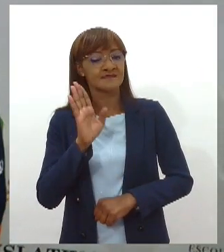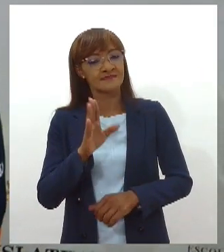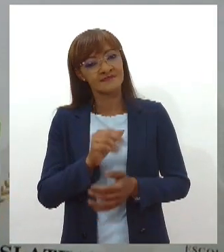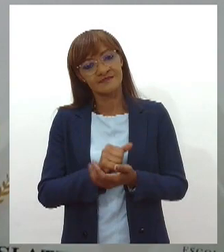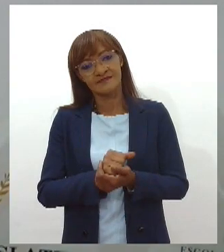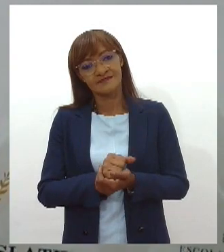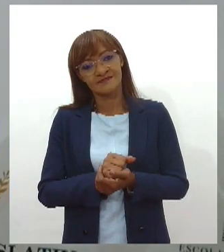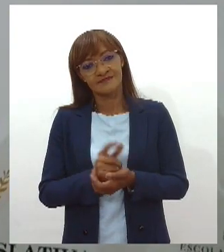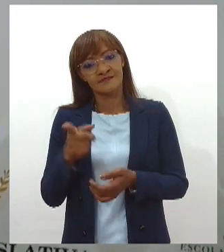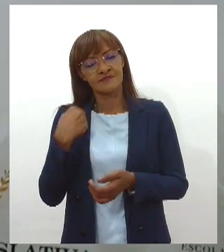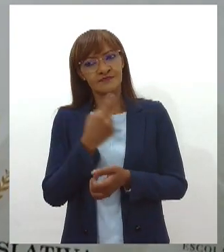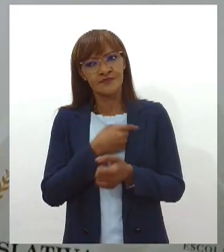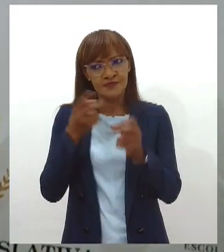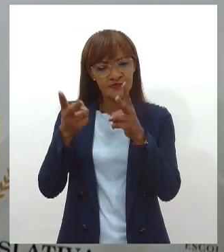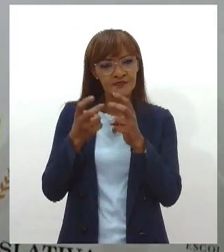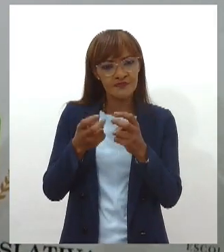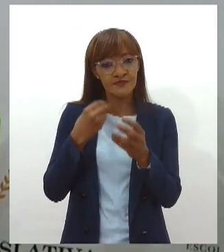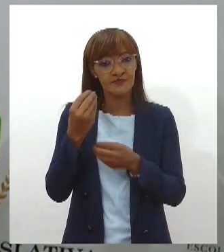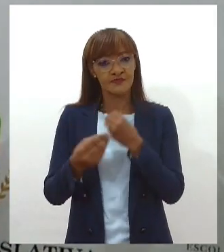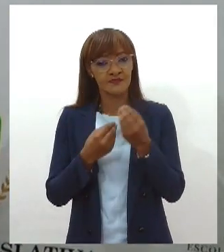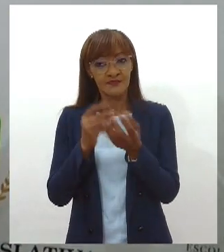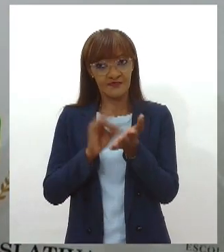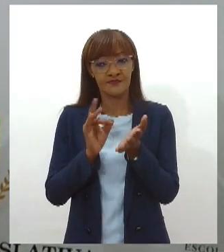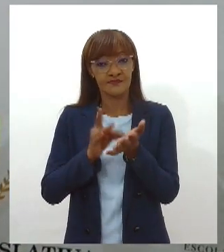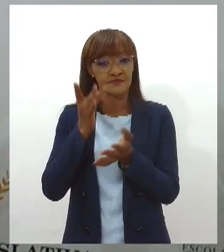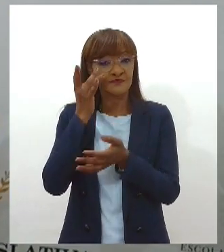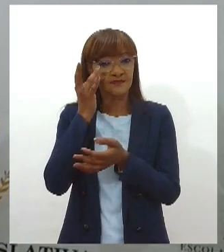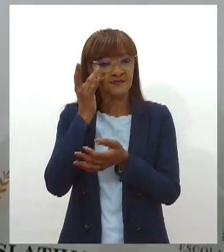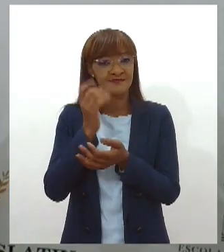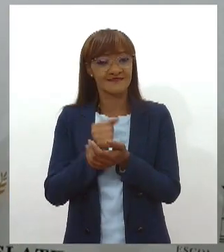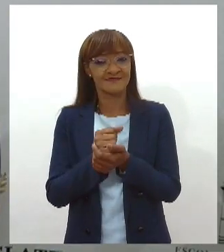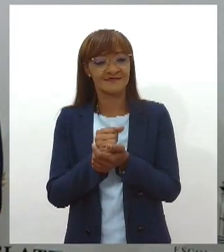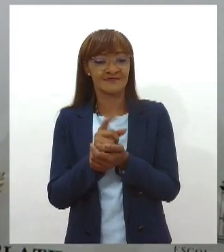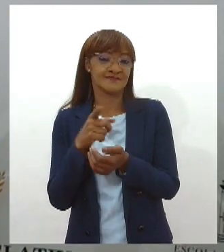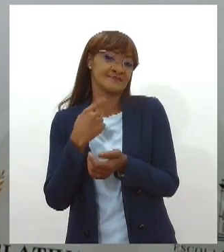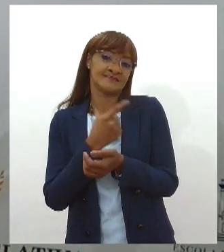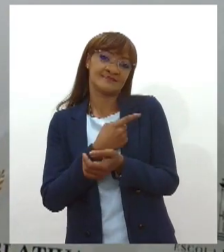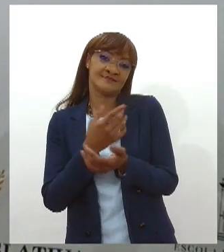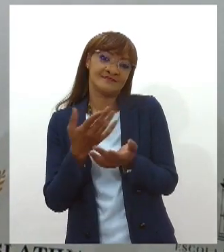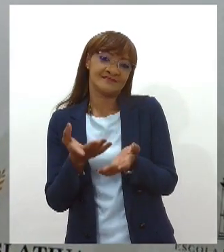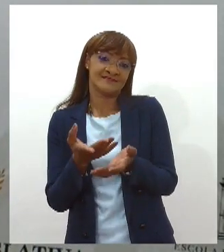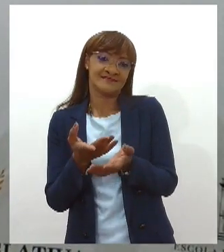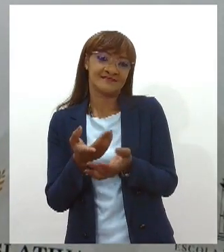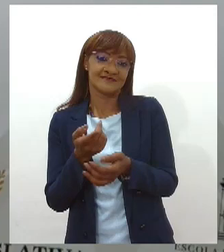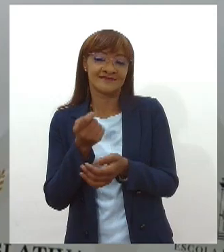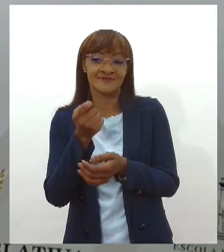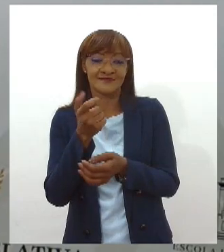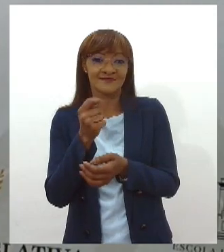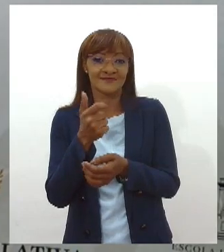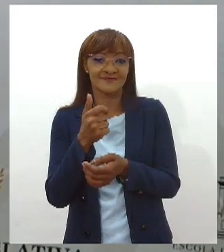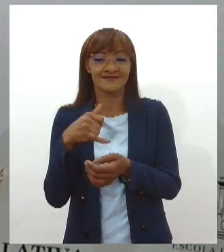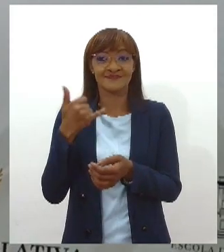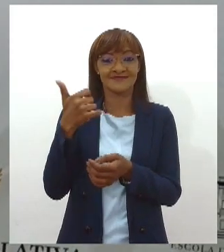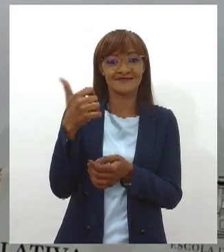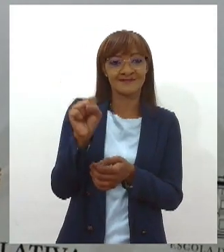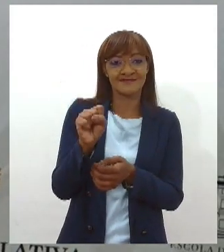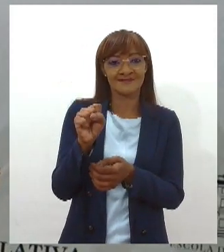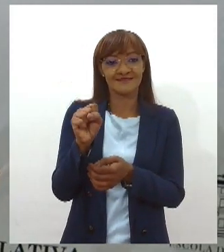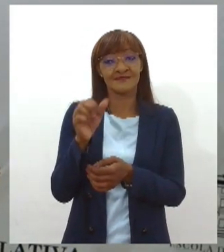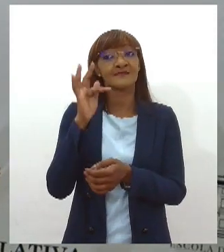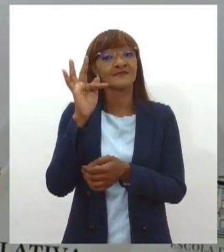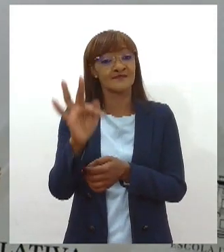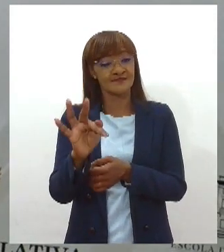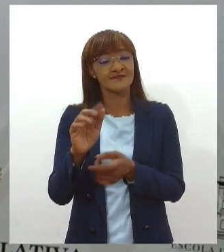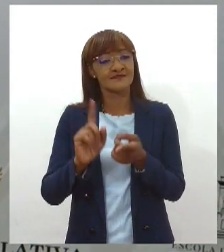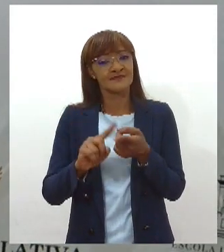é que as coisas funcionam assim de perto, né? Ainda mais nós, né, que a gente está quase fazendo 18 anos, então em breve a gente vai estar nesse meio. E eu acho